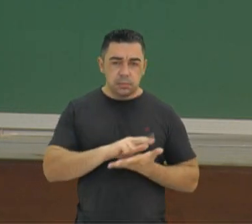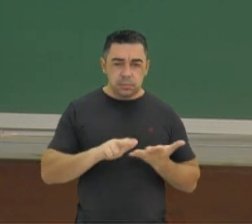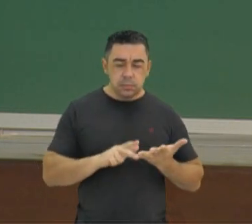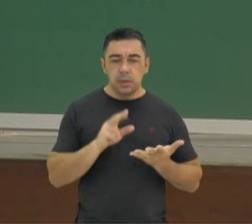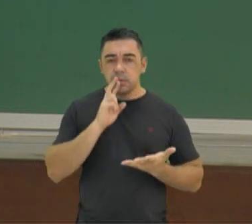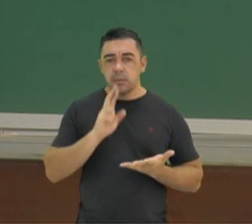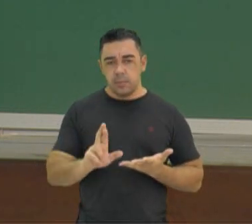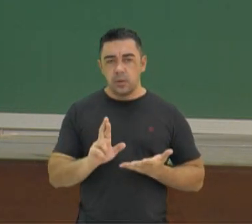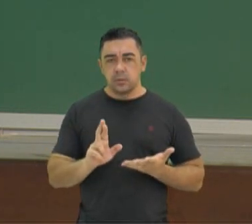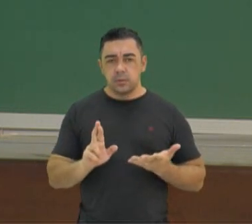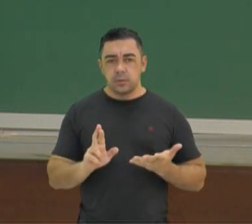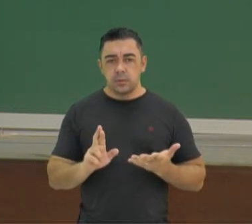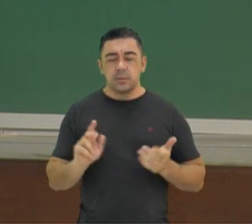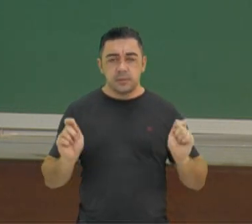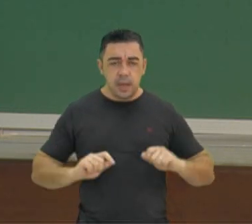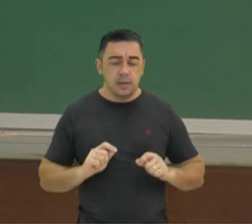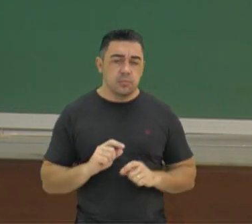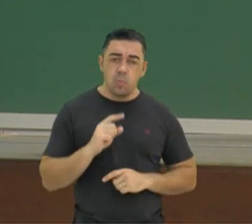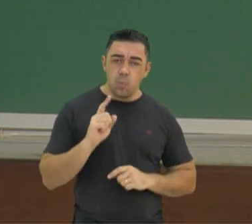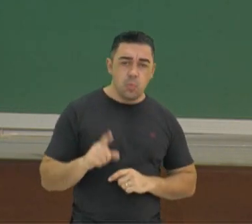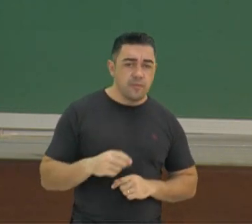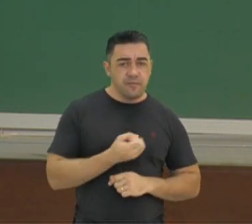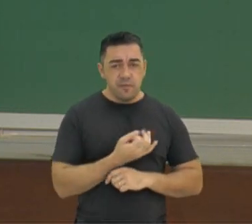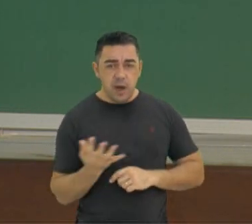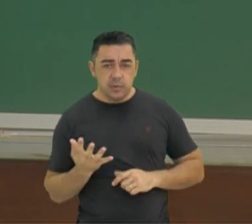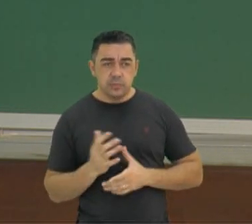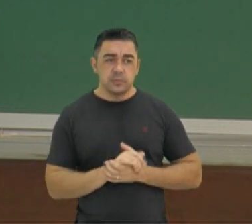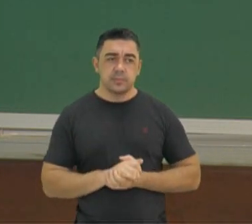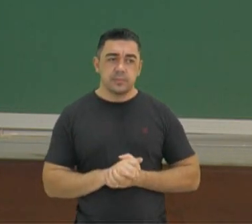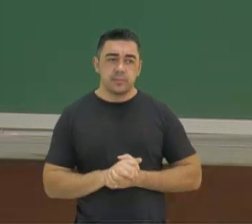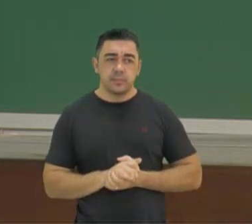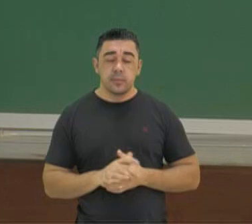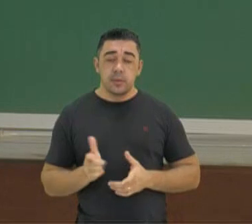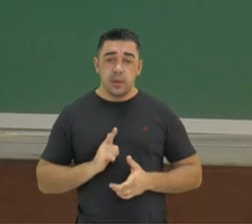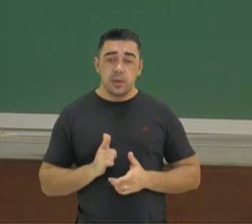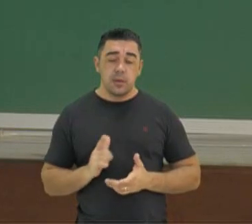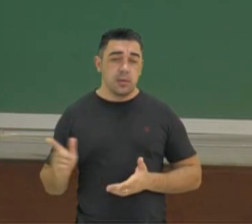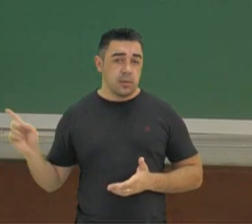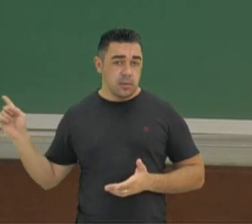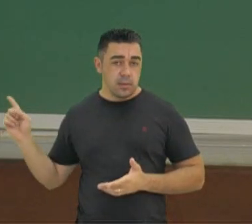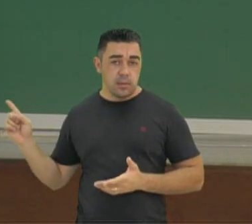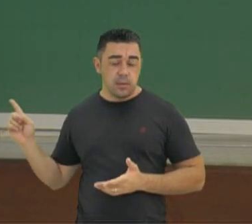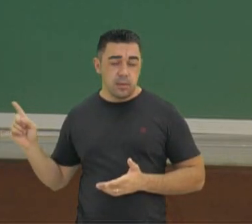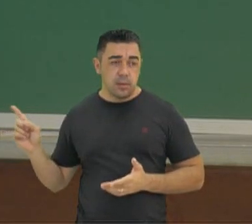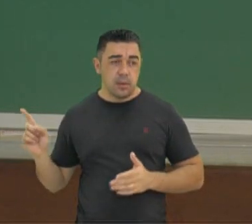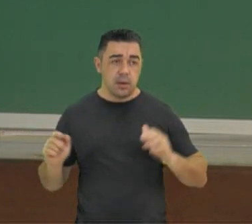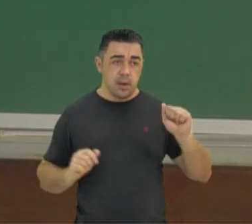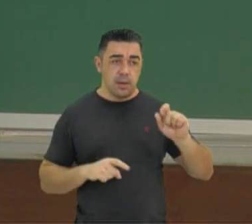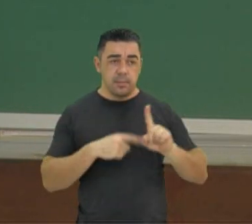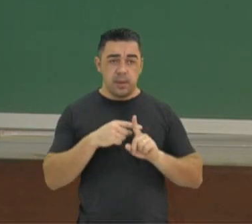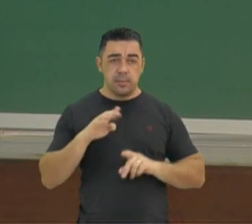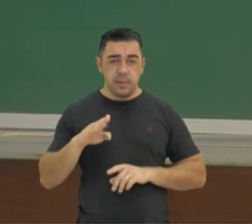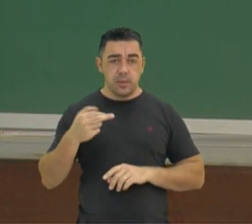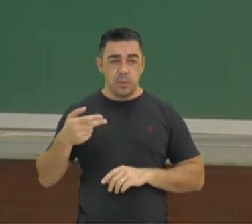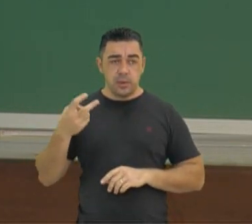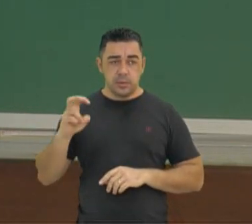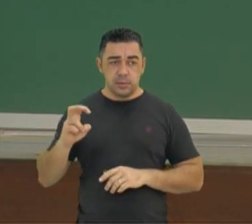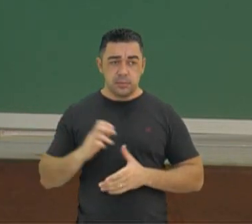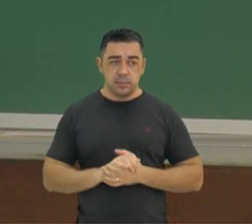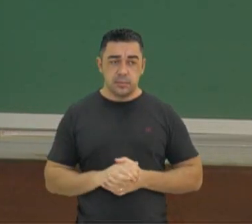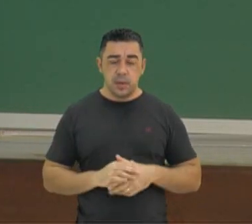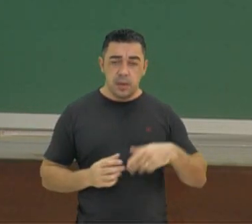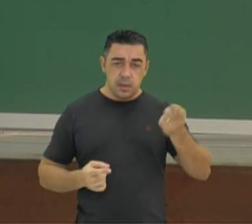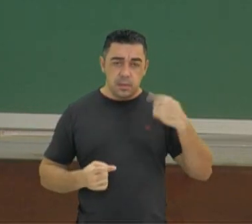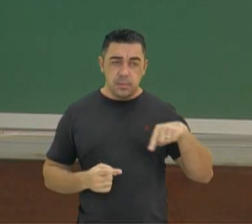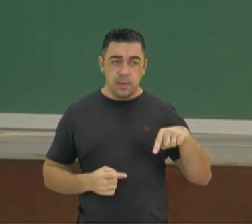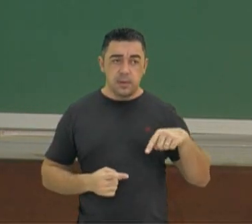é indeterminado, ele admite mais de uma solução. Eu tenho aqui o meu sistema, ó, primeira equação, A mais B igual a 5, e na